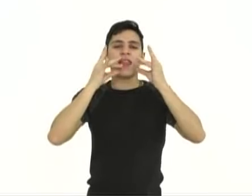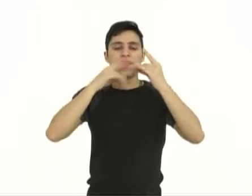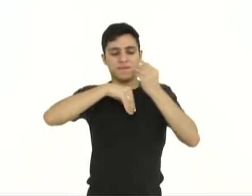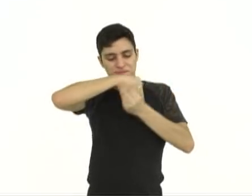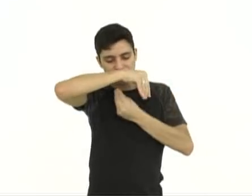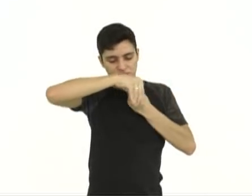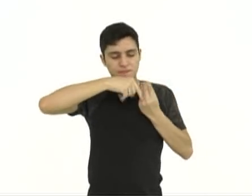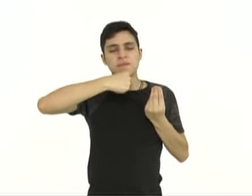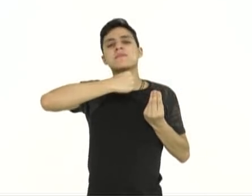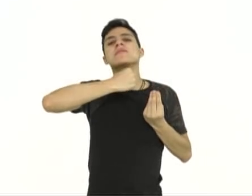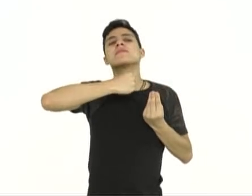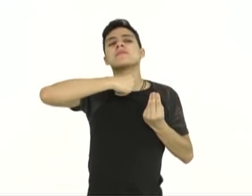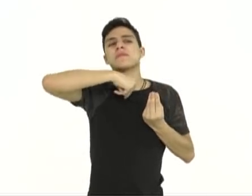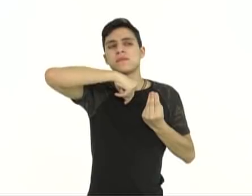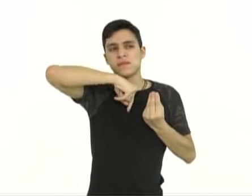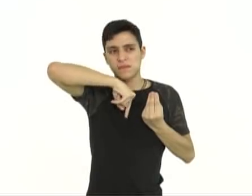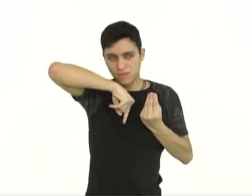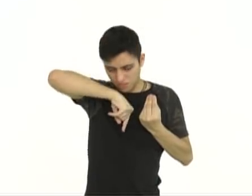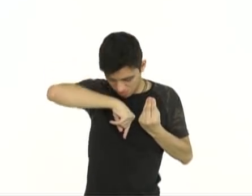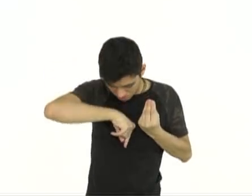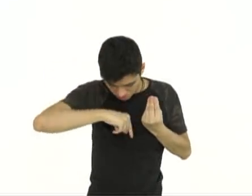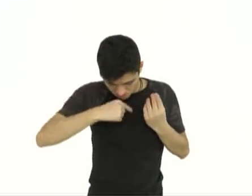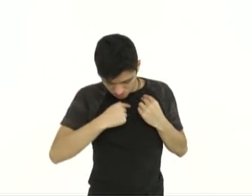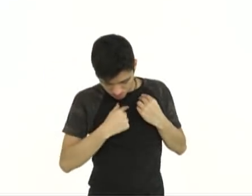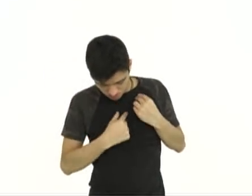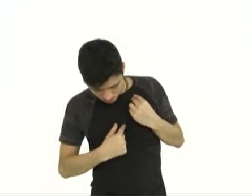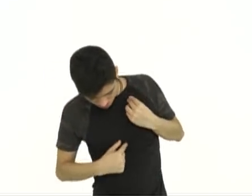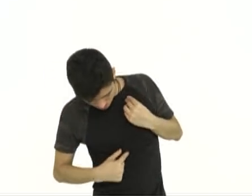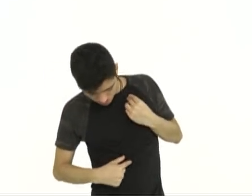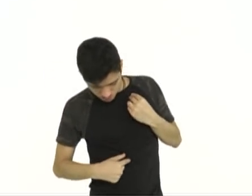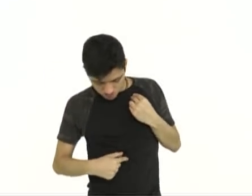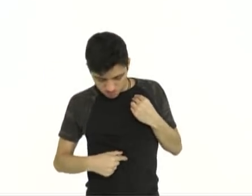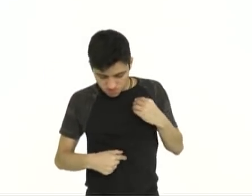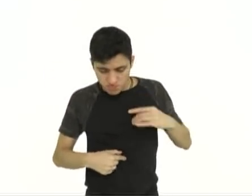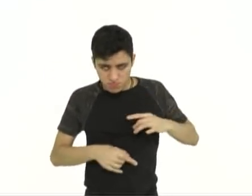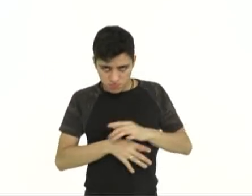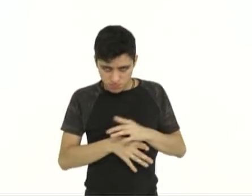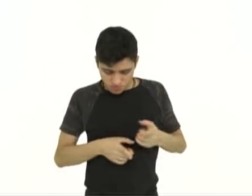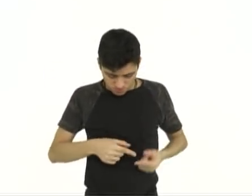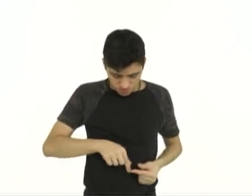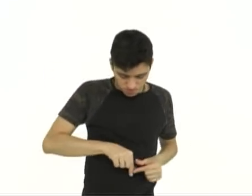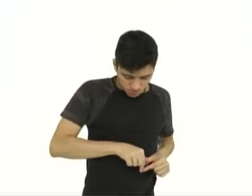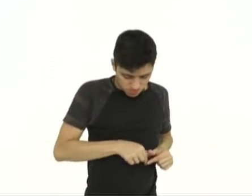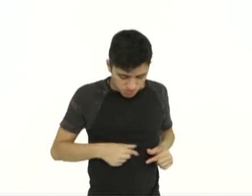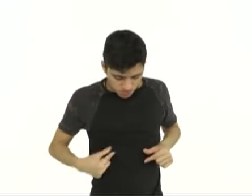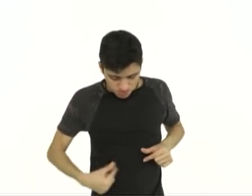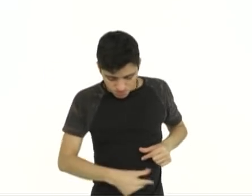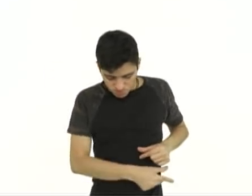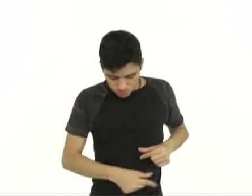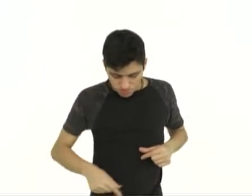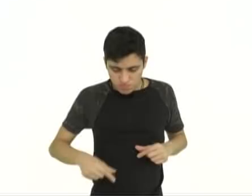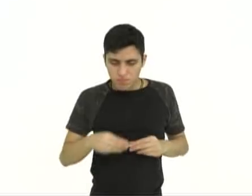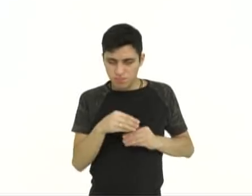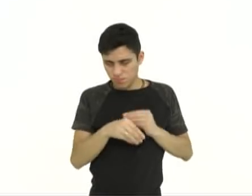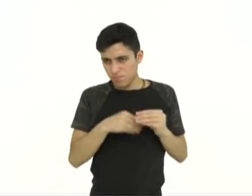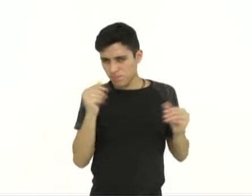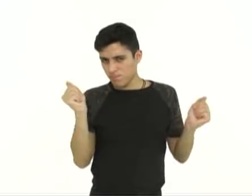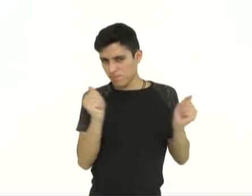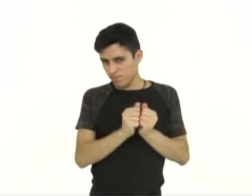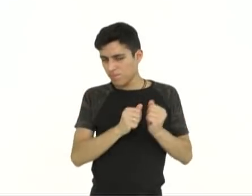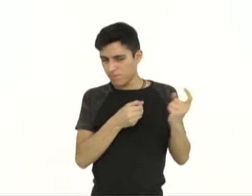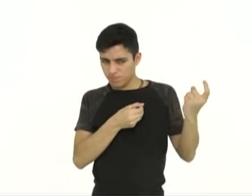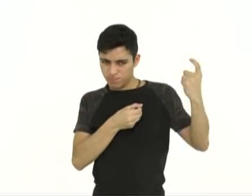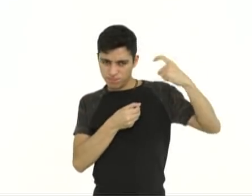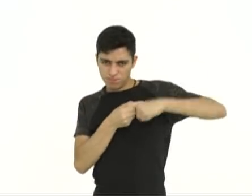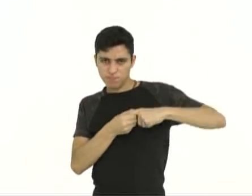Faringe, esôfago, estômago, intestino delgado e grosso e algumas glândulas anexas.